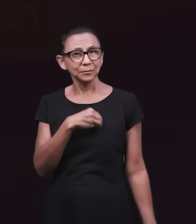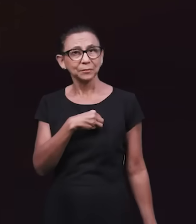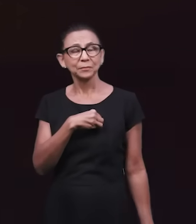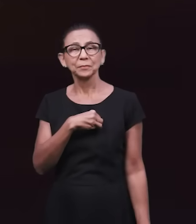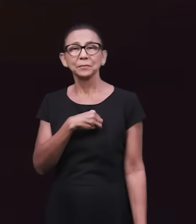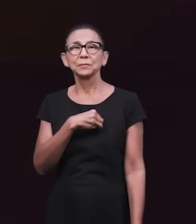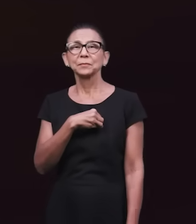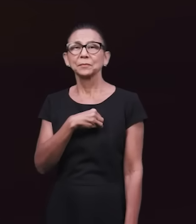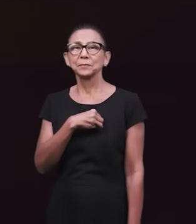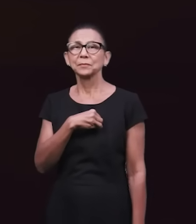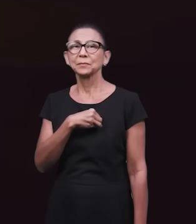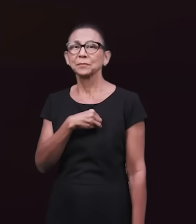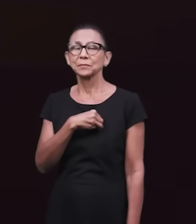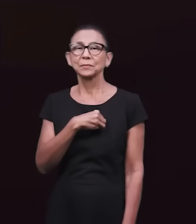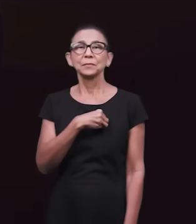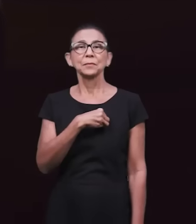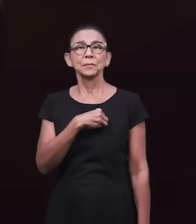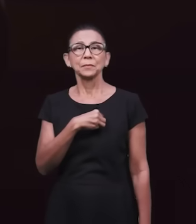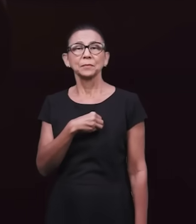queimando